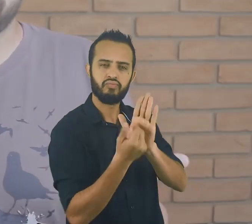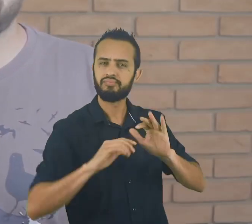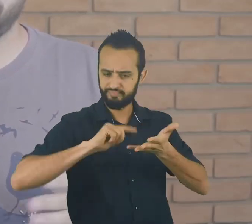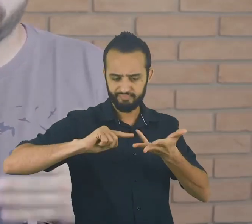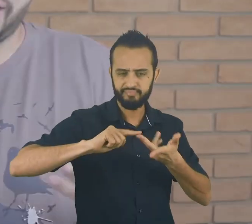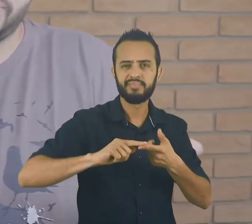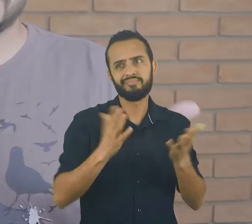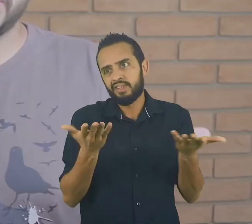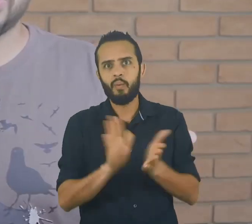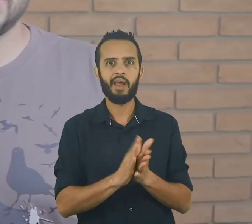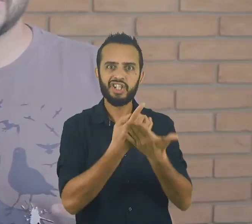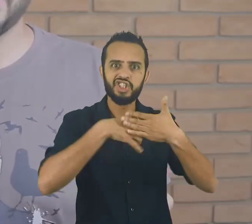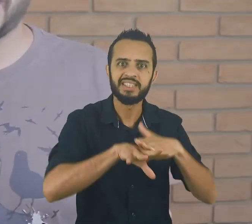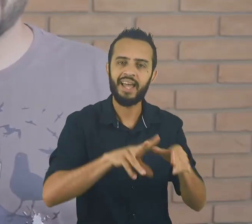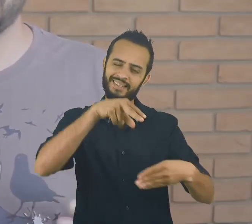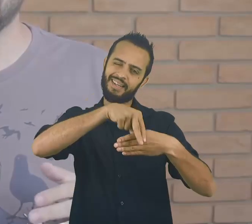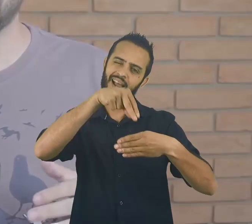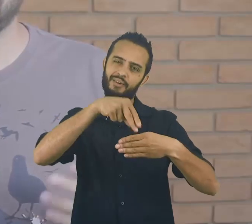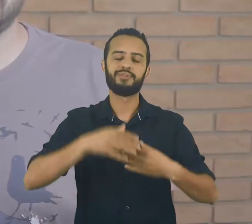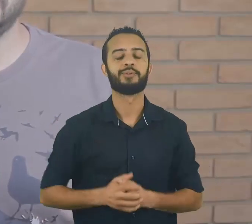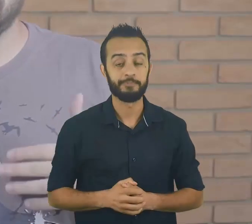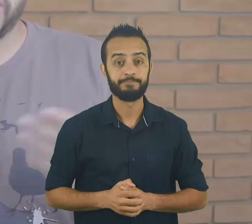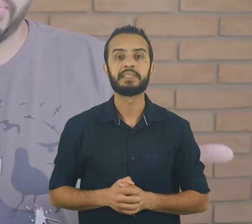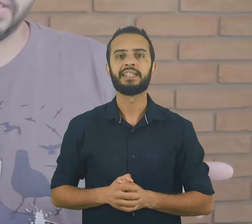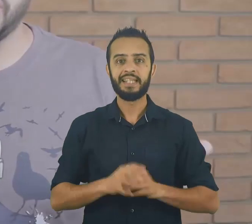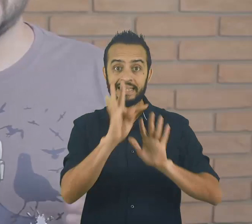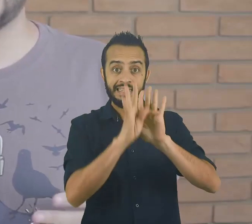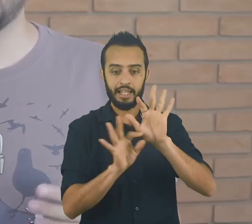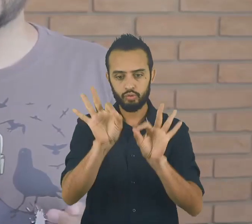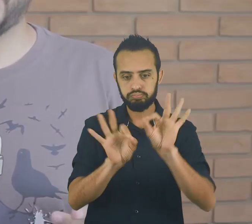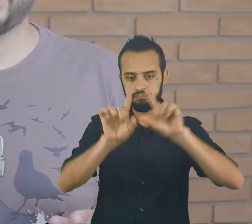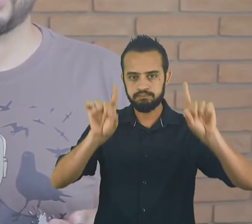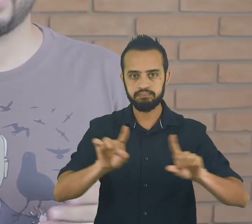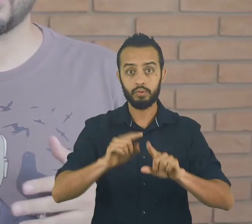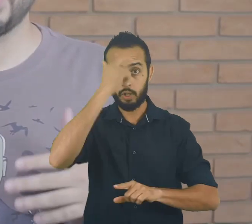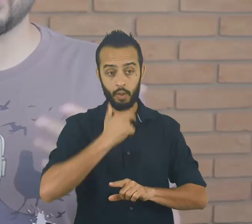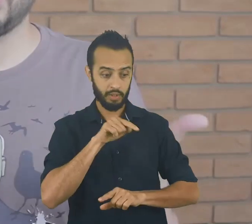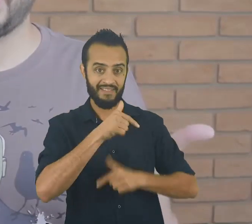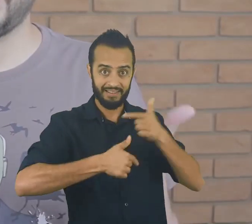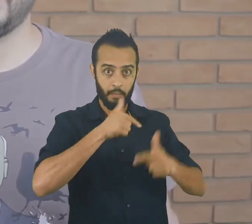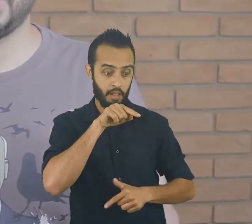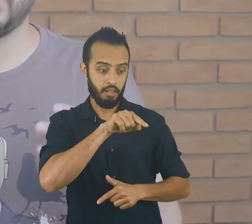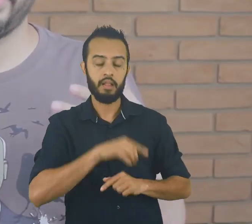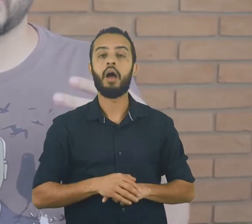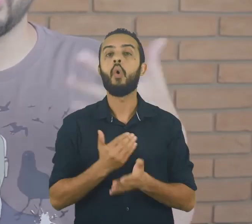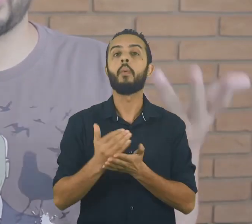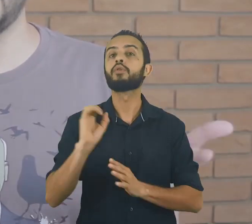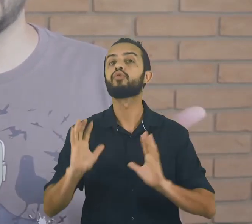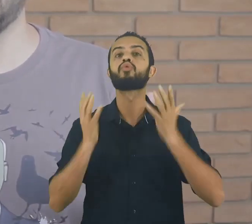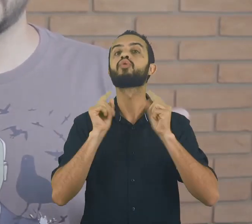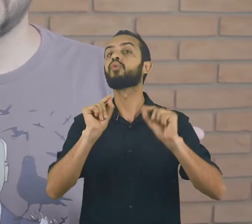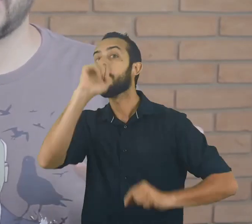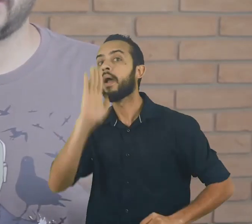alguma coisa desse tipo. Então era basicamente design gráfico e diagramação. Enquanto eu trabalhava nessa agência, começou a meio que